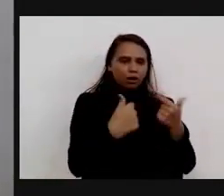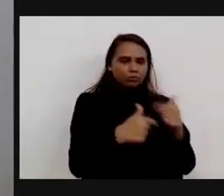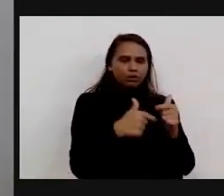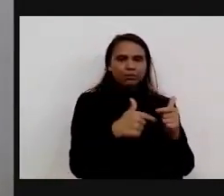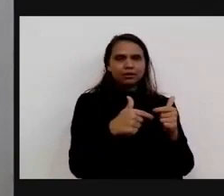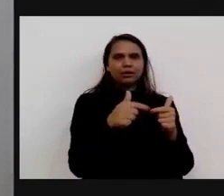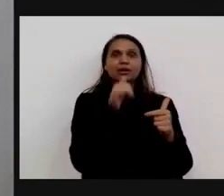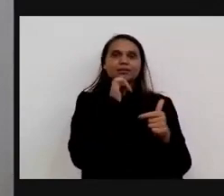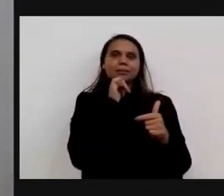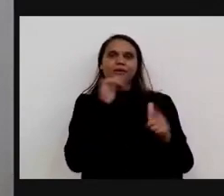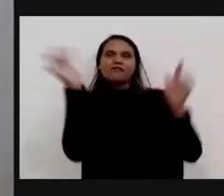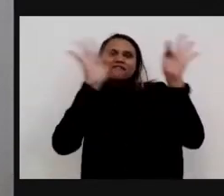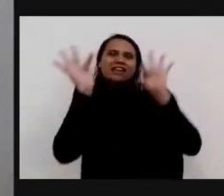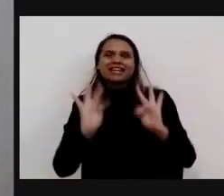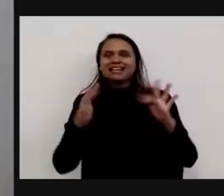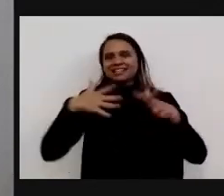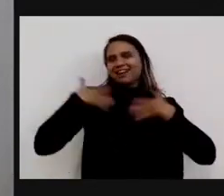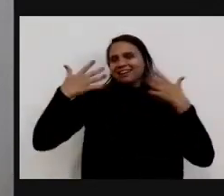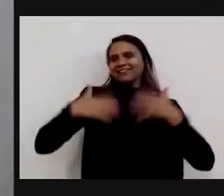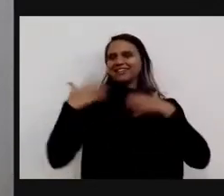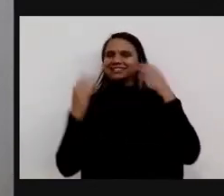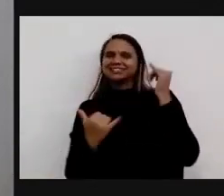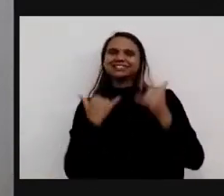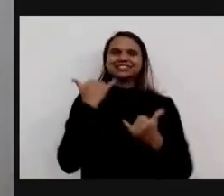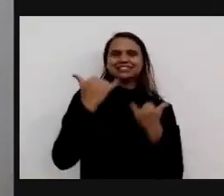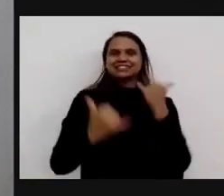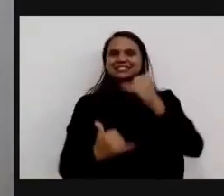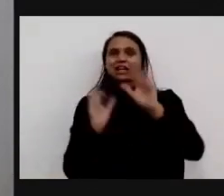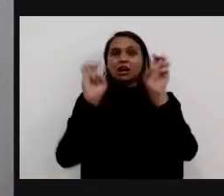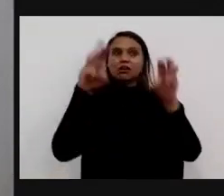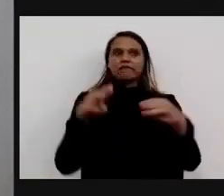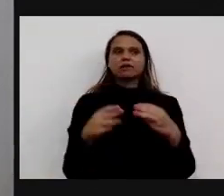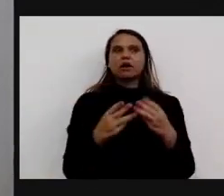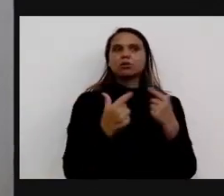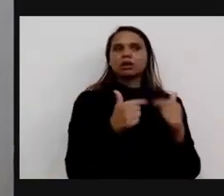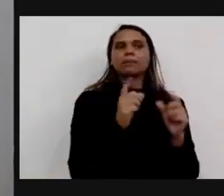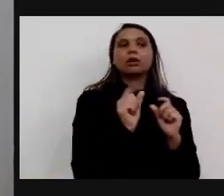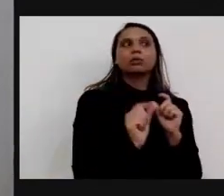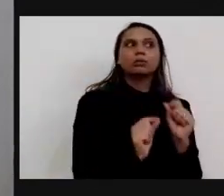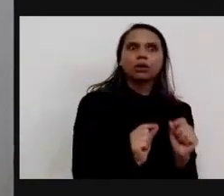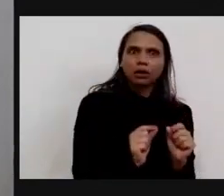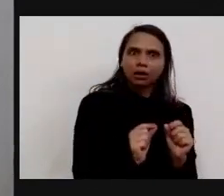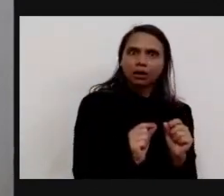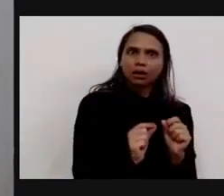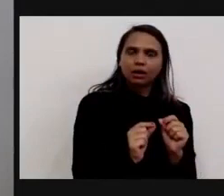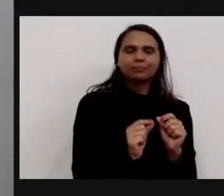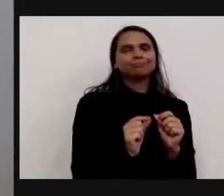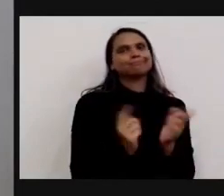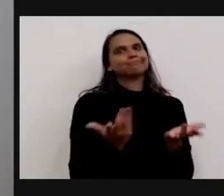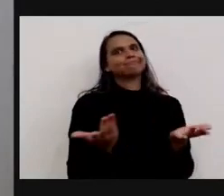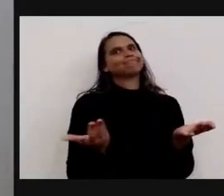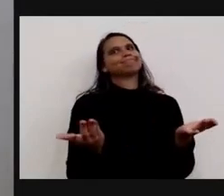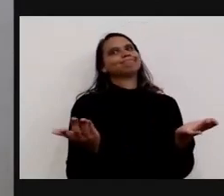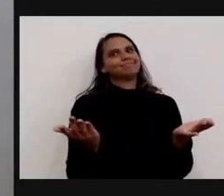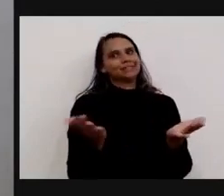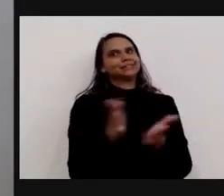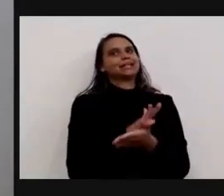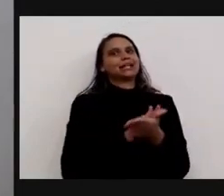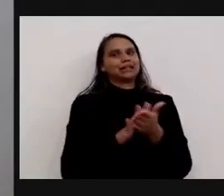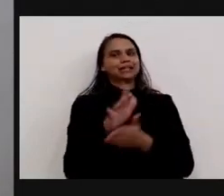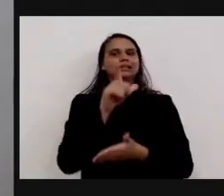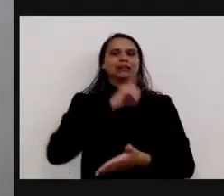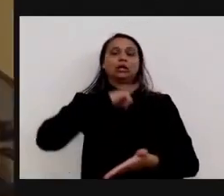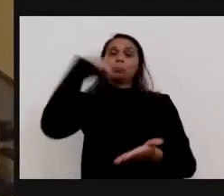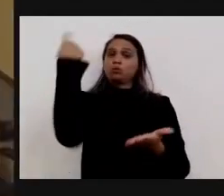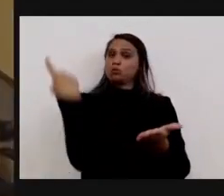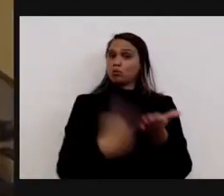equipe animada que todo mundo se gosta e diverte no final o que que essa equipe Tá entregando nada aí não dá também né também tem o nosso compromisso